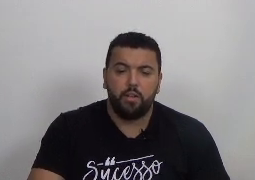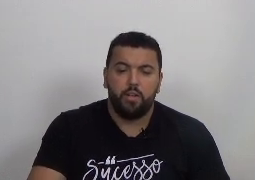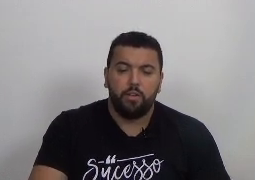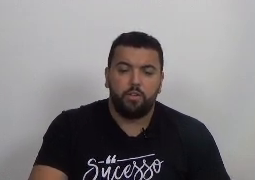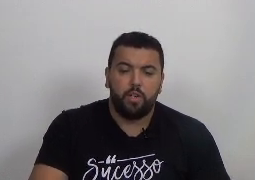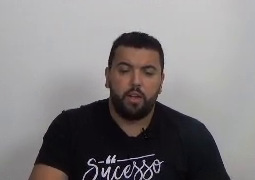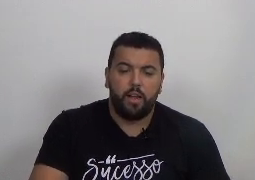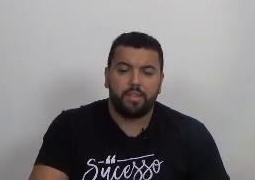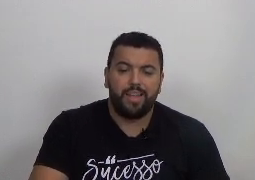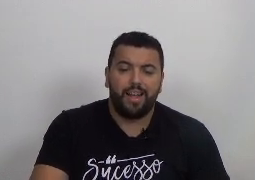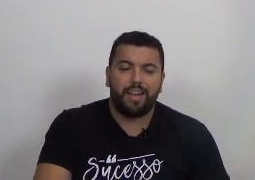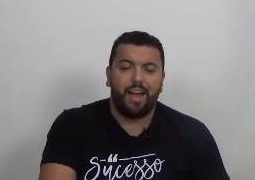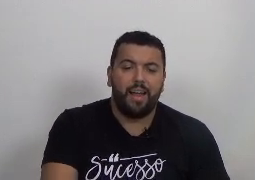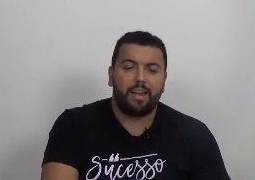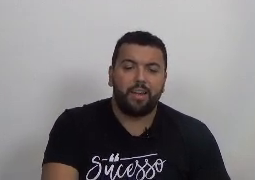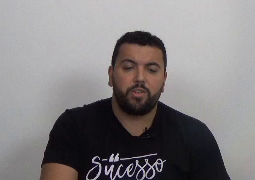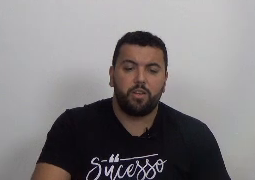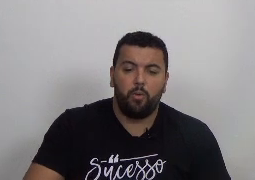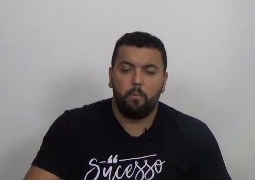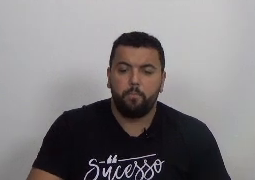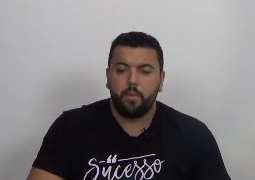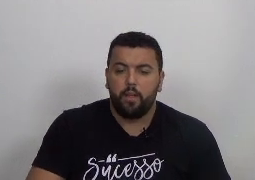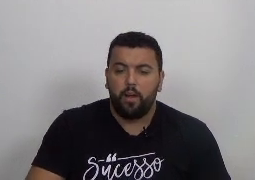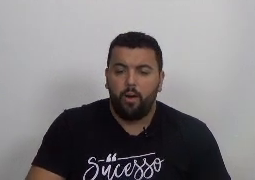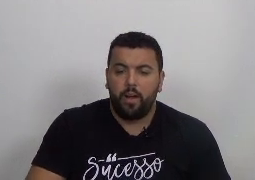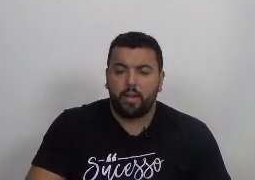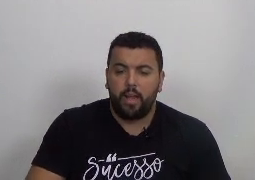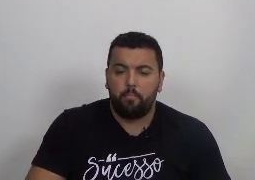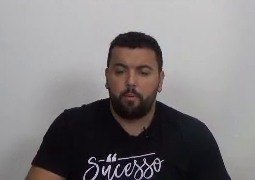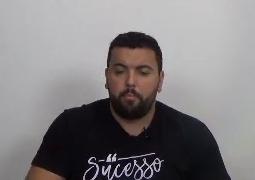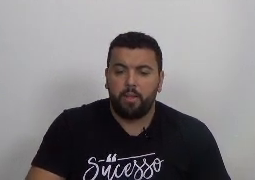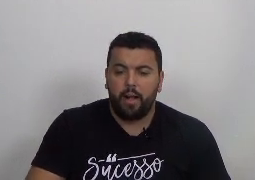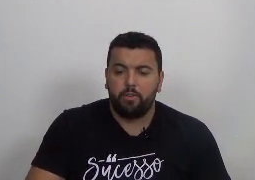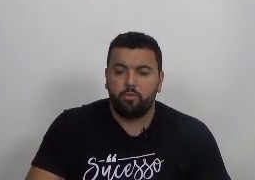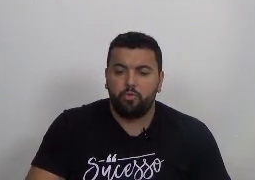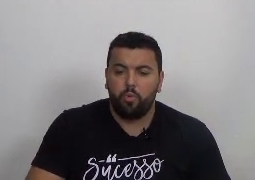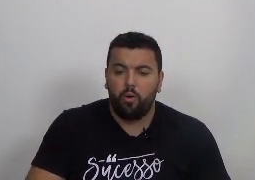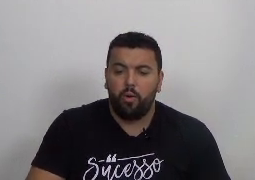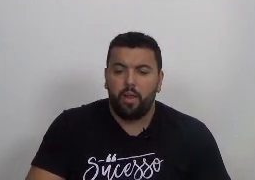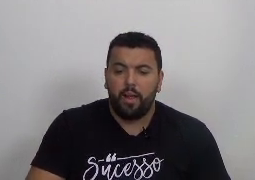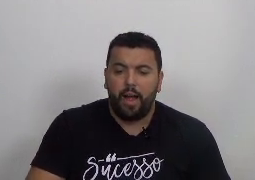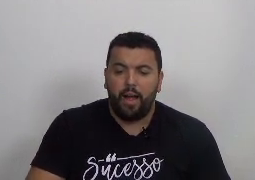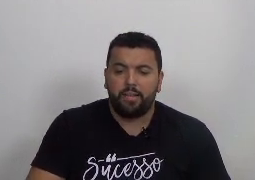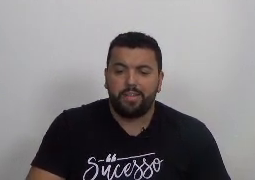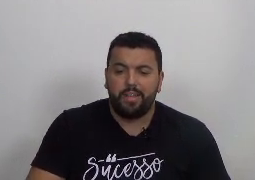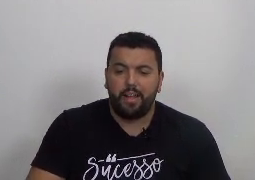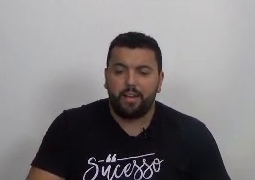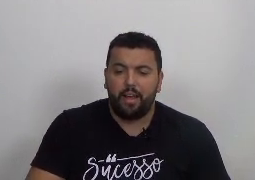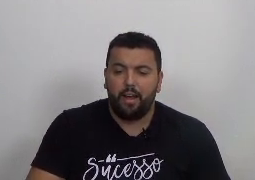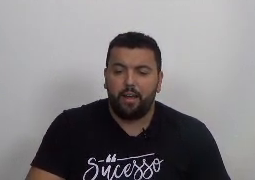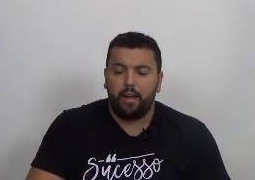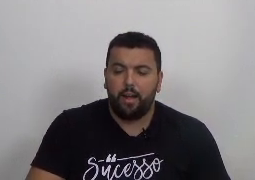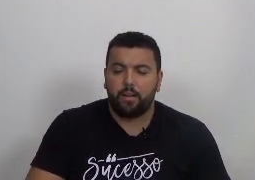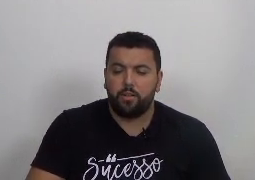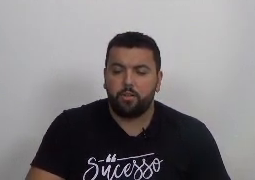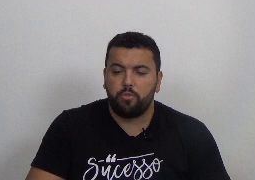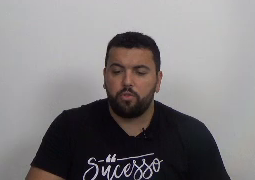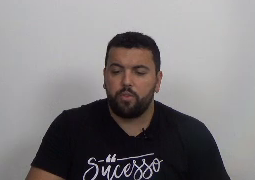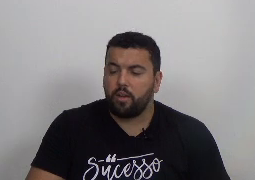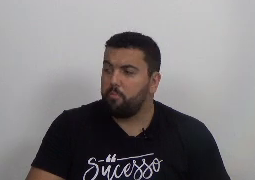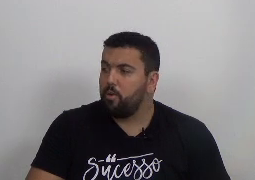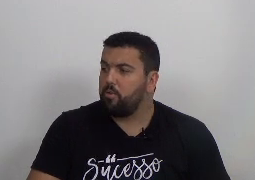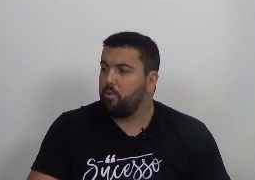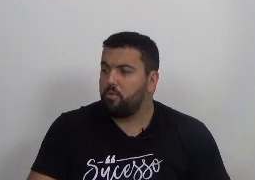probabilidade de ele acertar a questão olha que a probabilidade do joão acertar